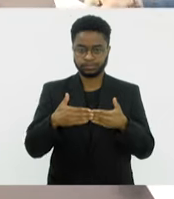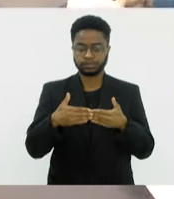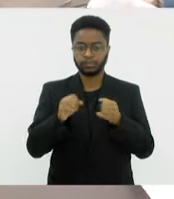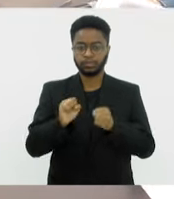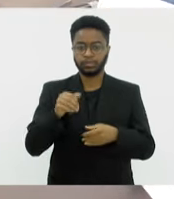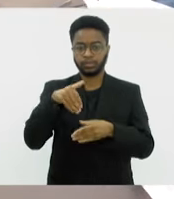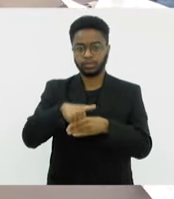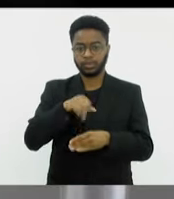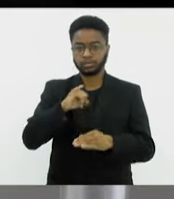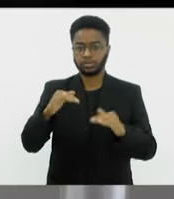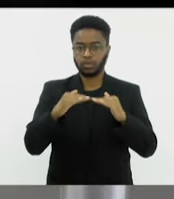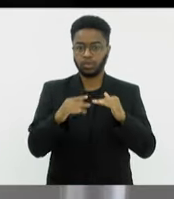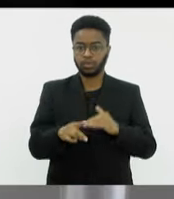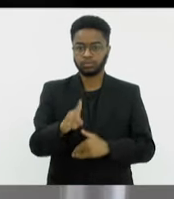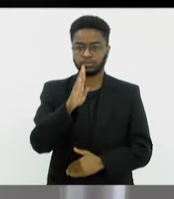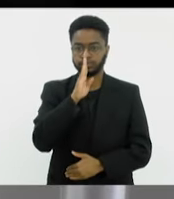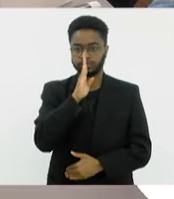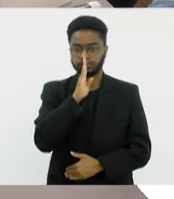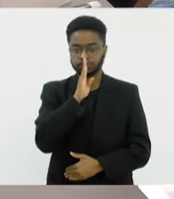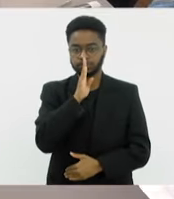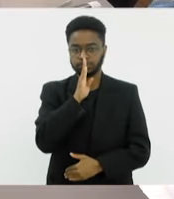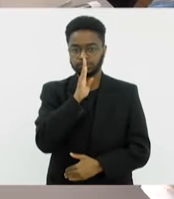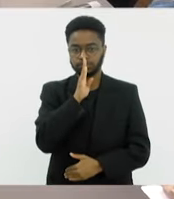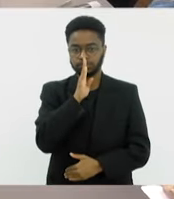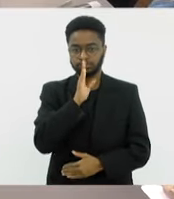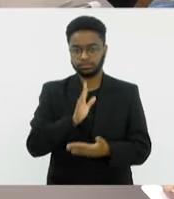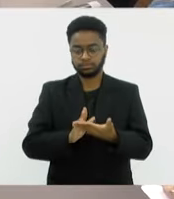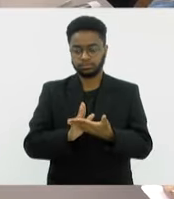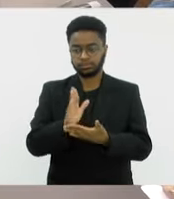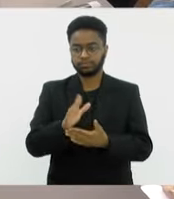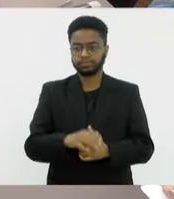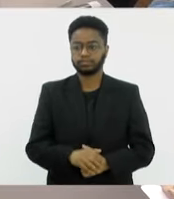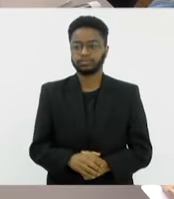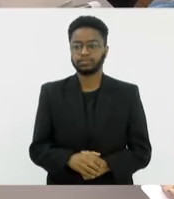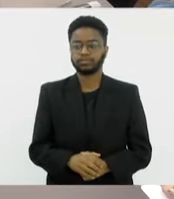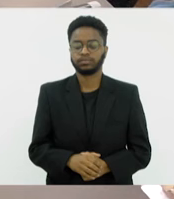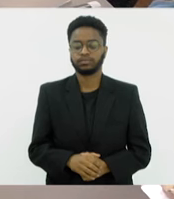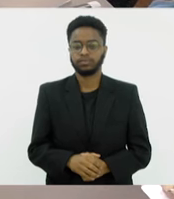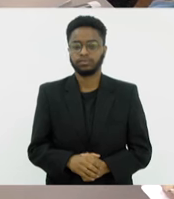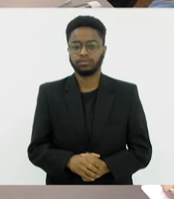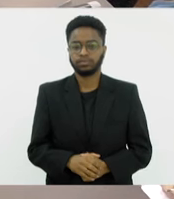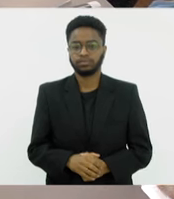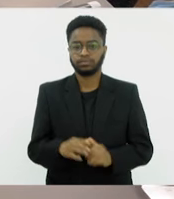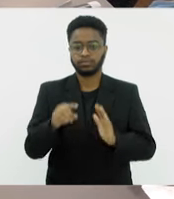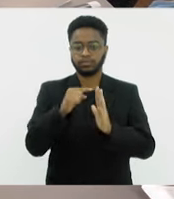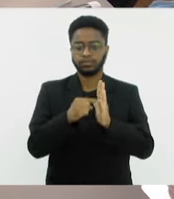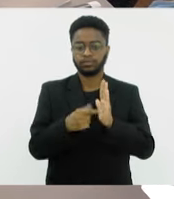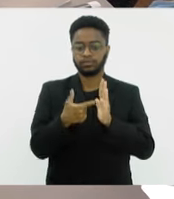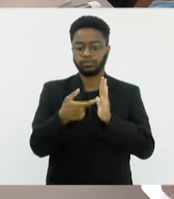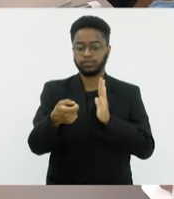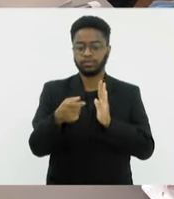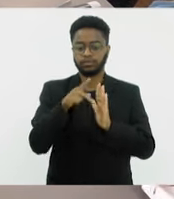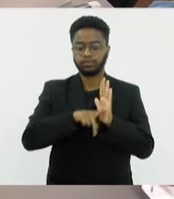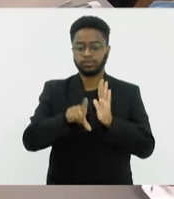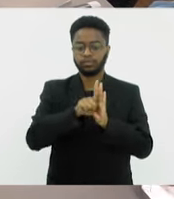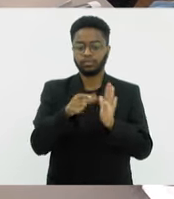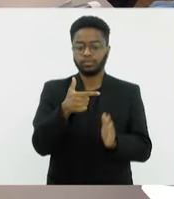discussão, em votação, senhores que aprovam, permaneçam como estão, aprovado. 20 da pauta, projeto de lei